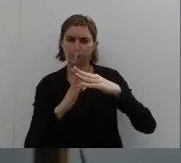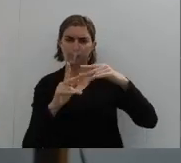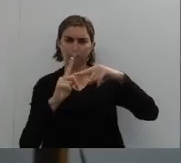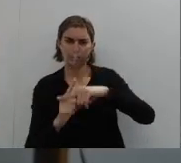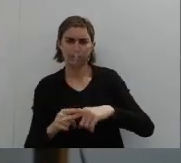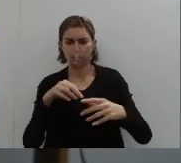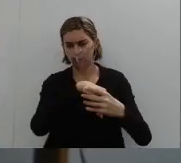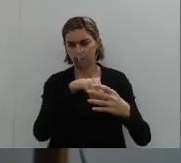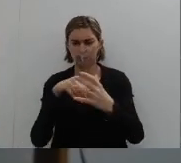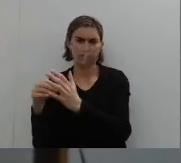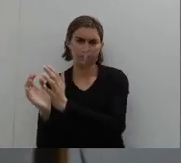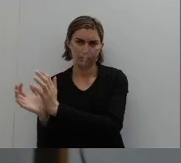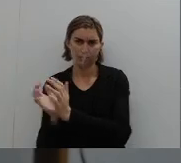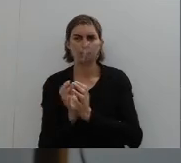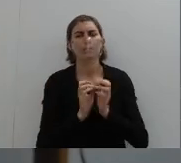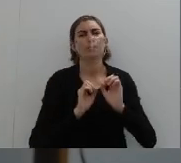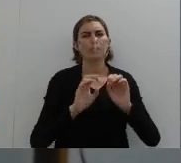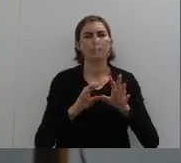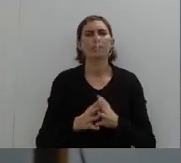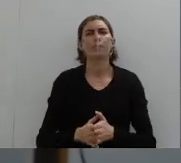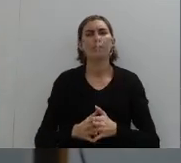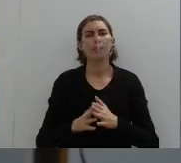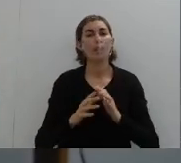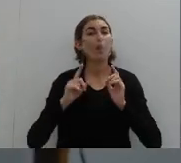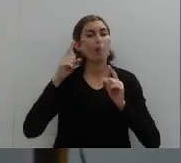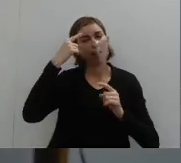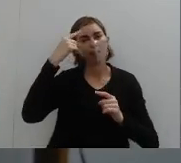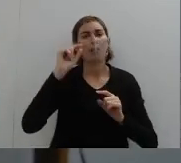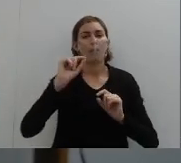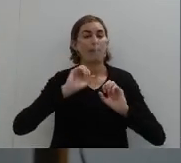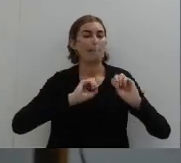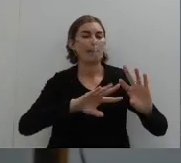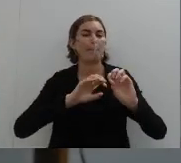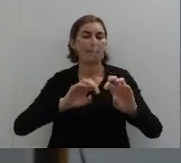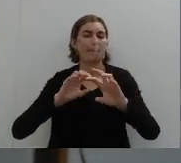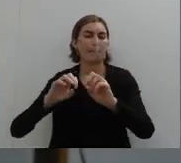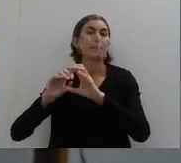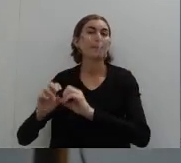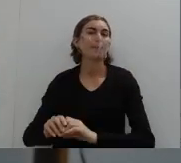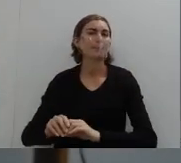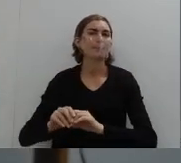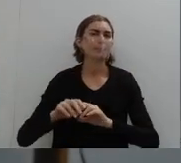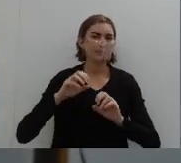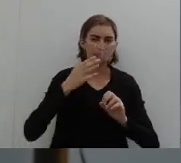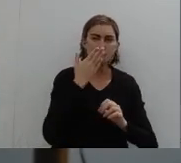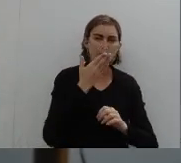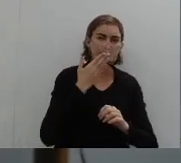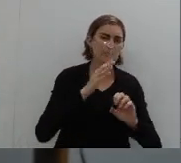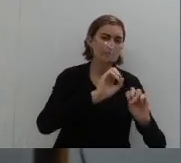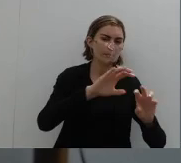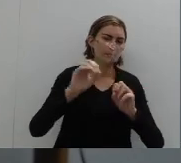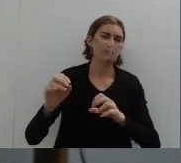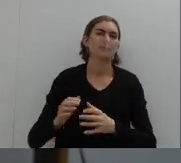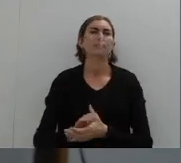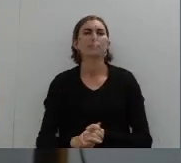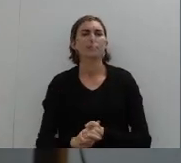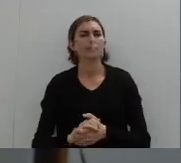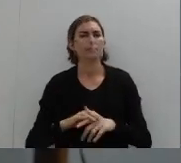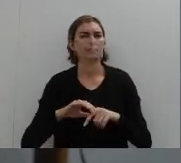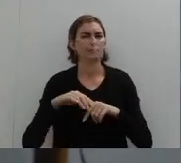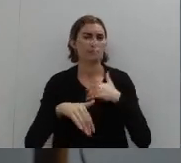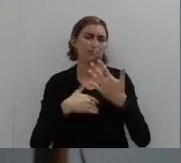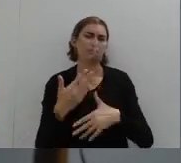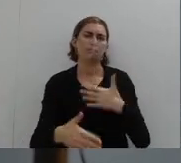cristã, ok? A ideia era o quê? Catequizar esses indígenas, né?